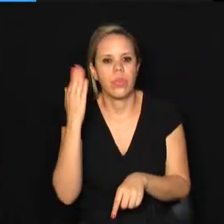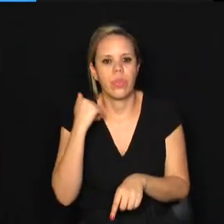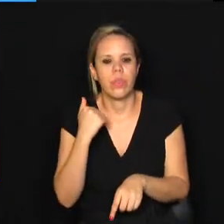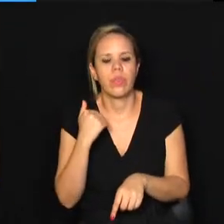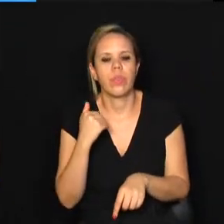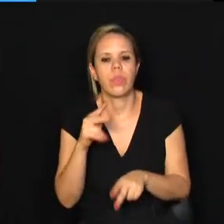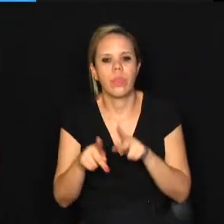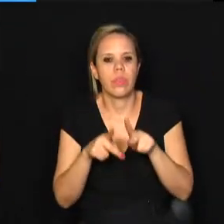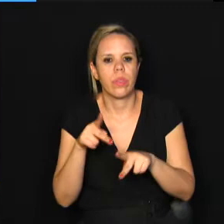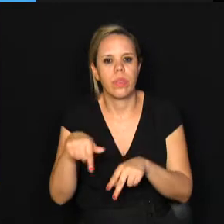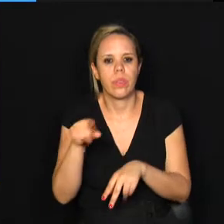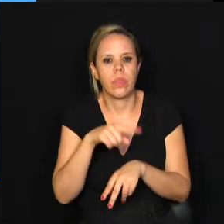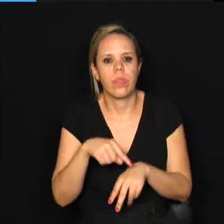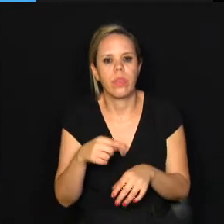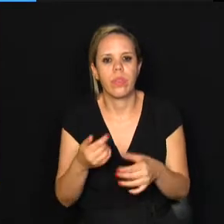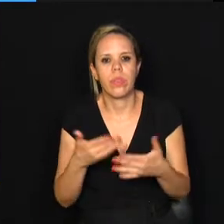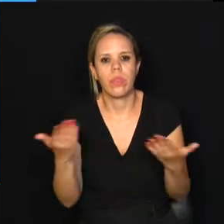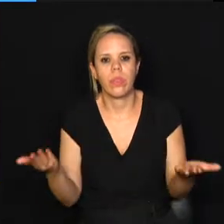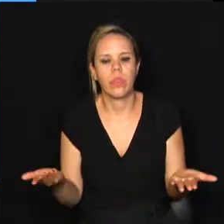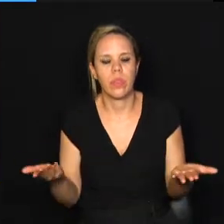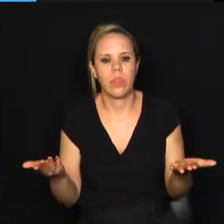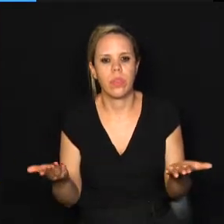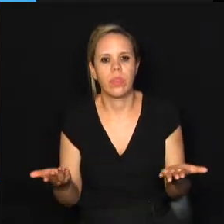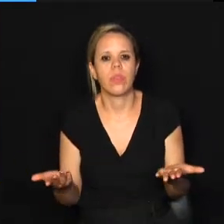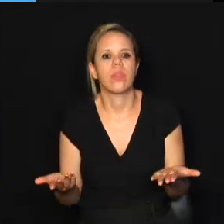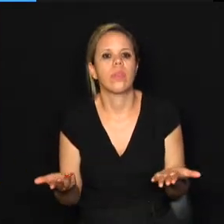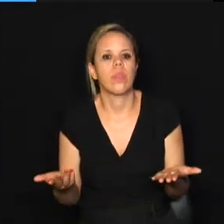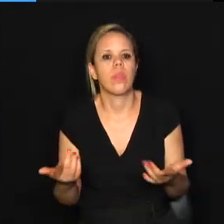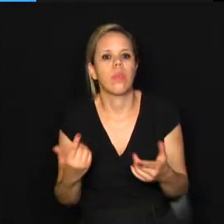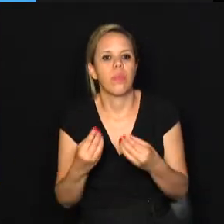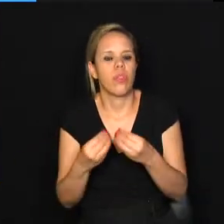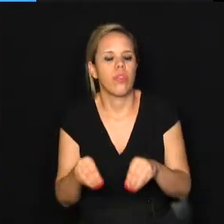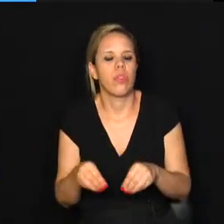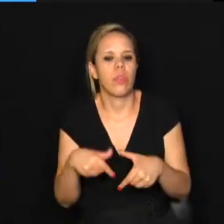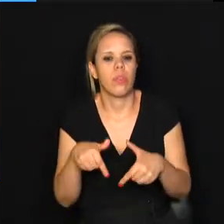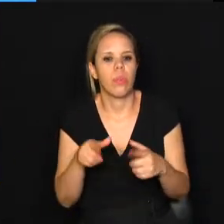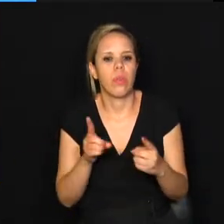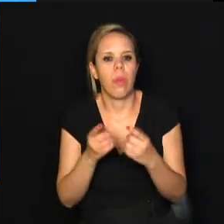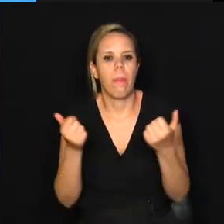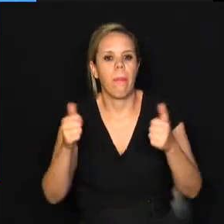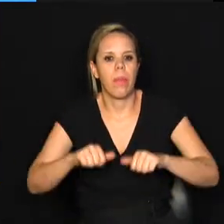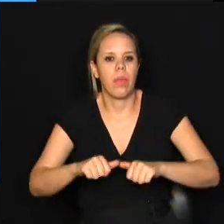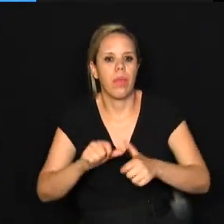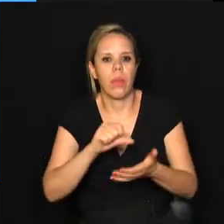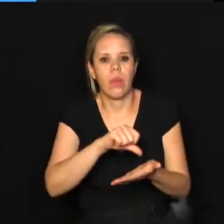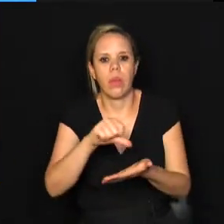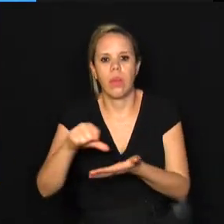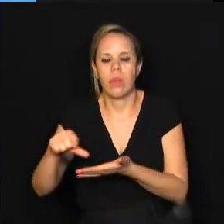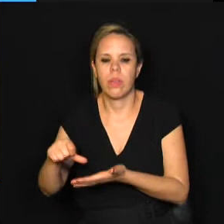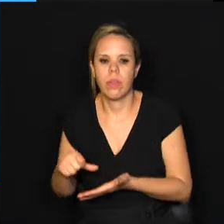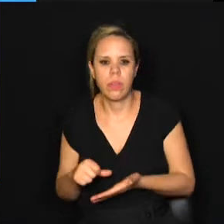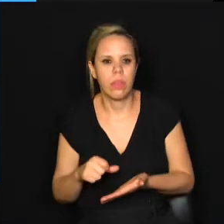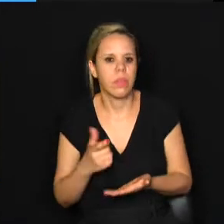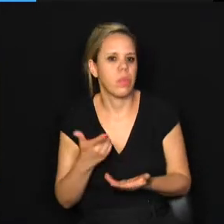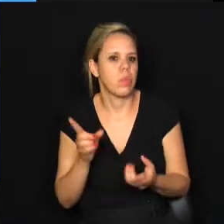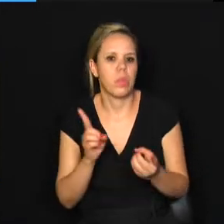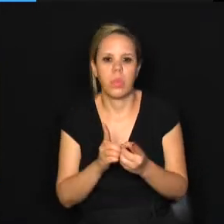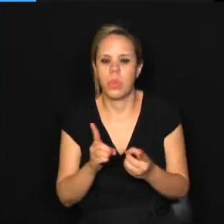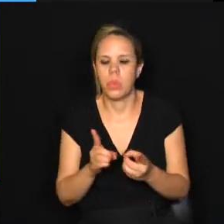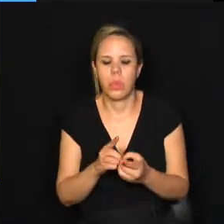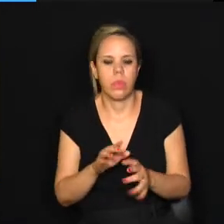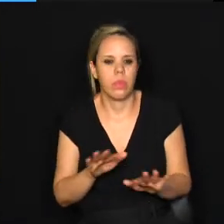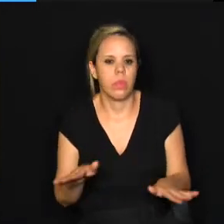atingindo a população, porque quanto mais precariza o serviço, pior vai ficando para as regiões passam a não ser atendidas, já não são,